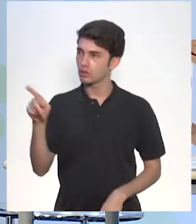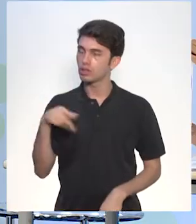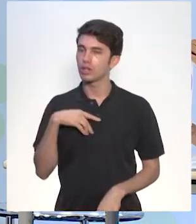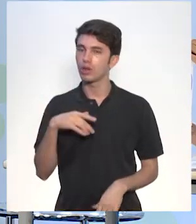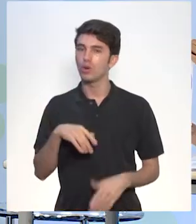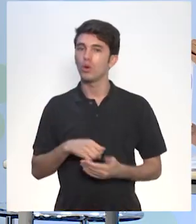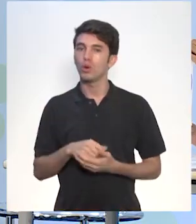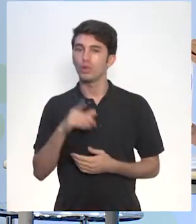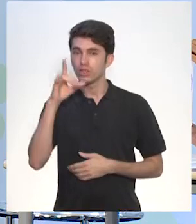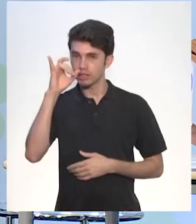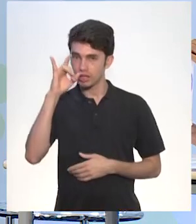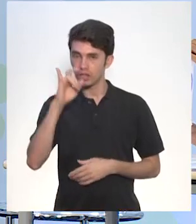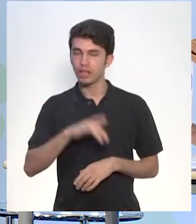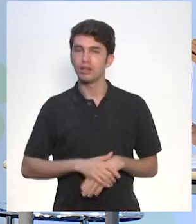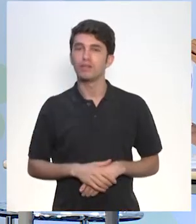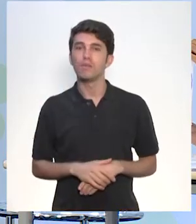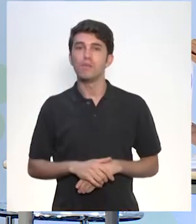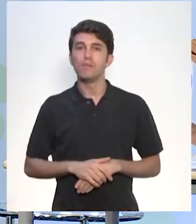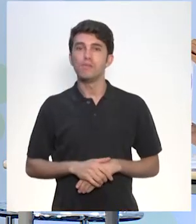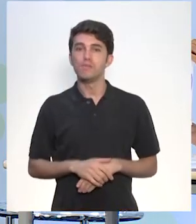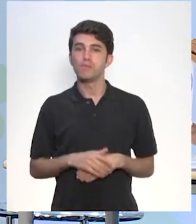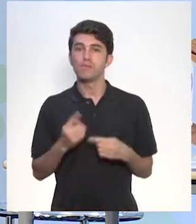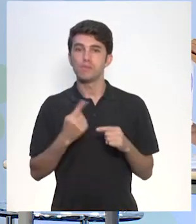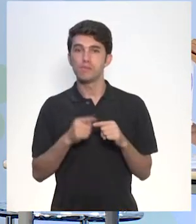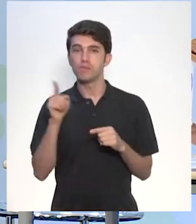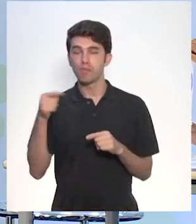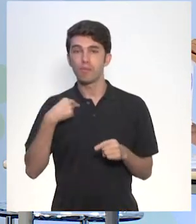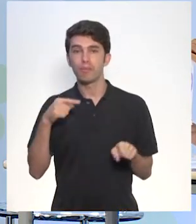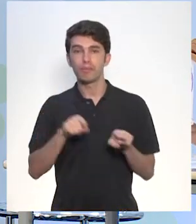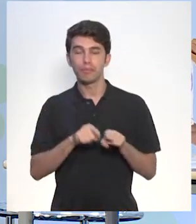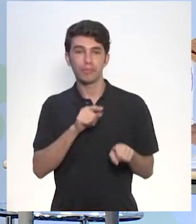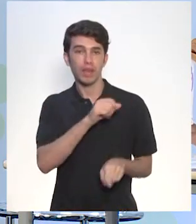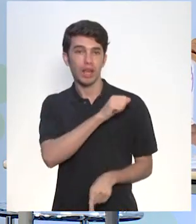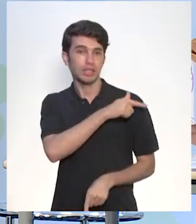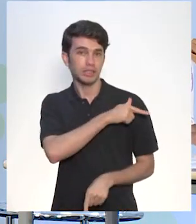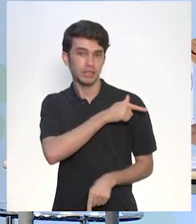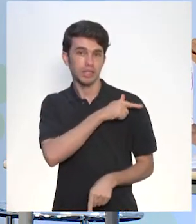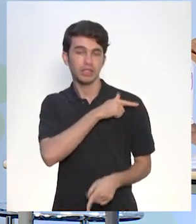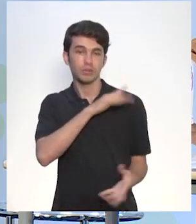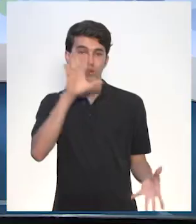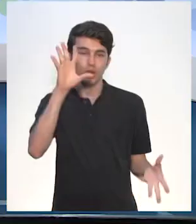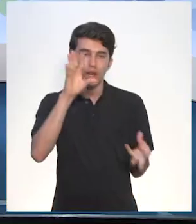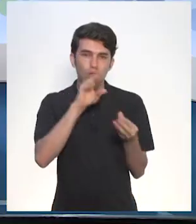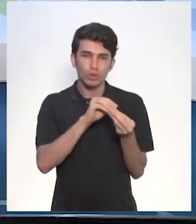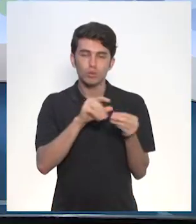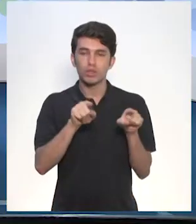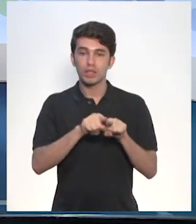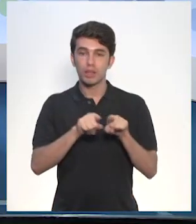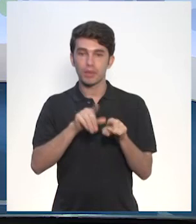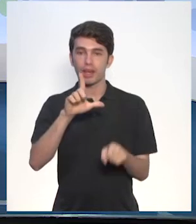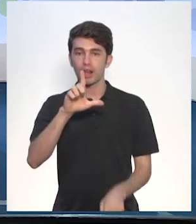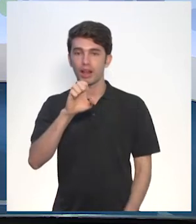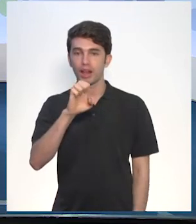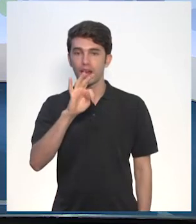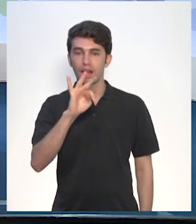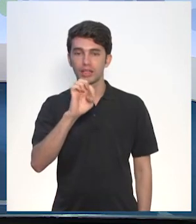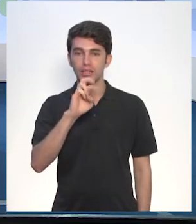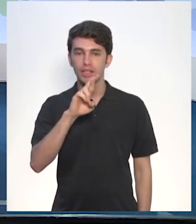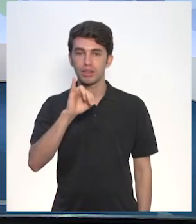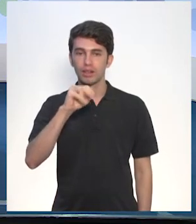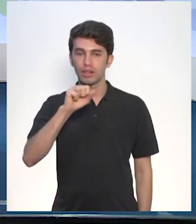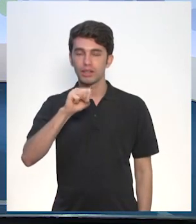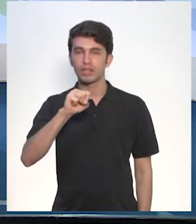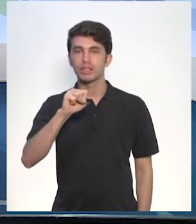mas a Duda posta, né, publica resumos das aulas do sétimo ano e lettering também. Então, fala para os alunos do oitavo